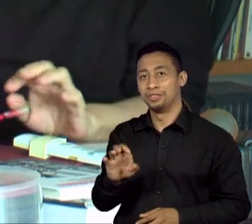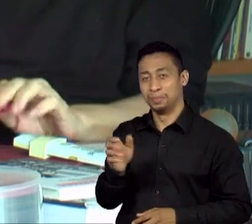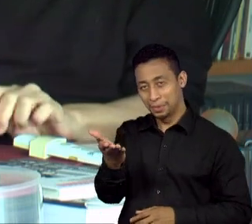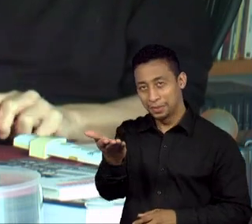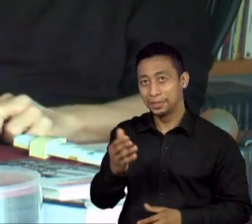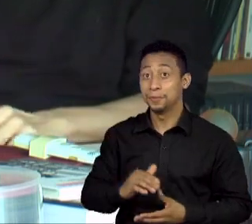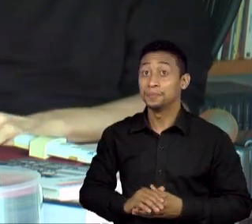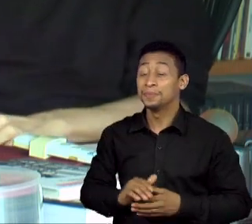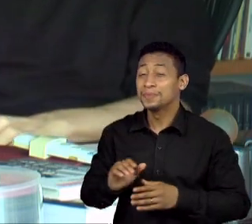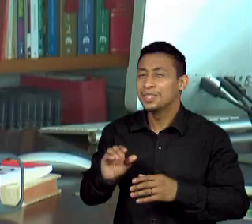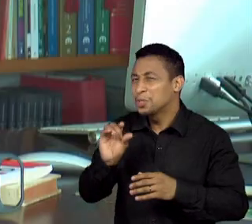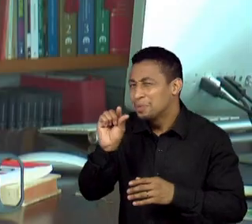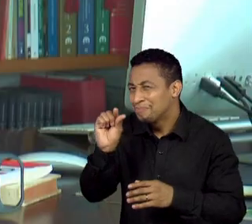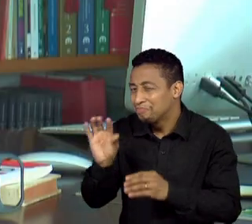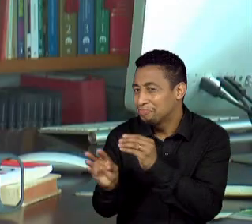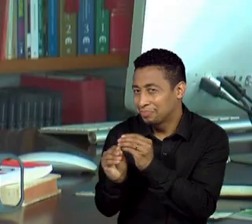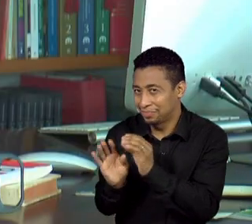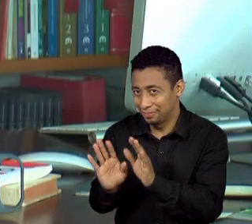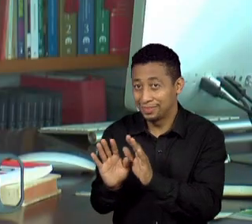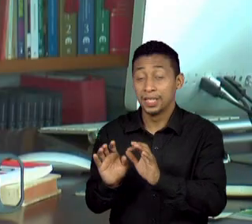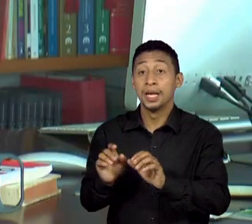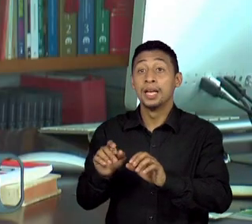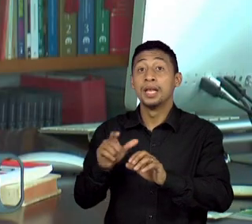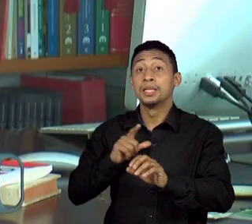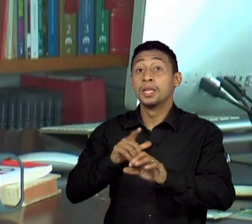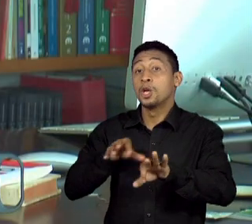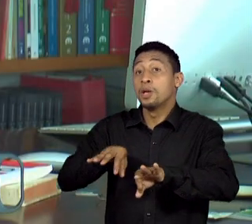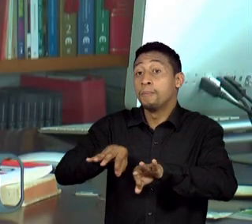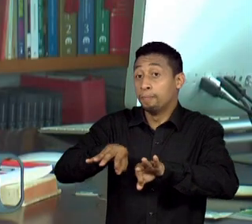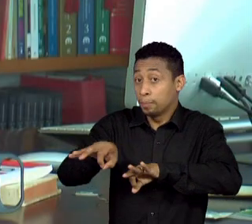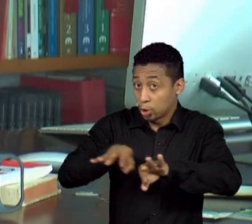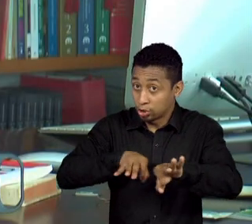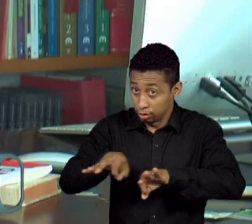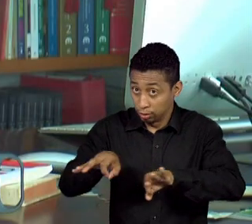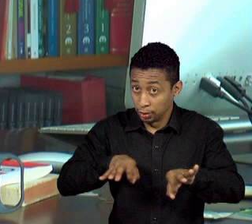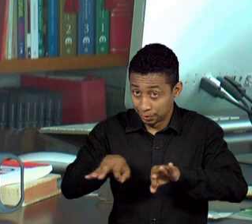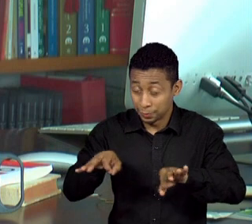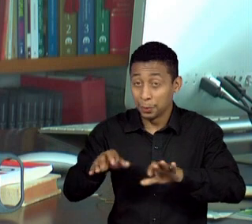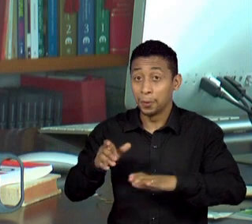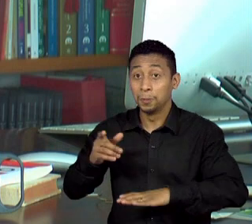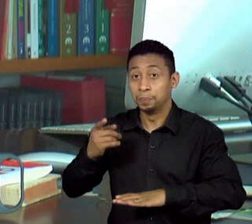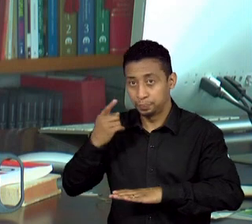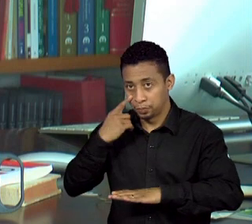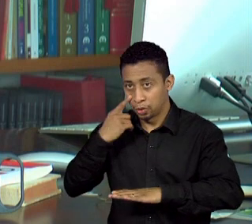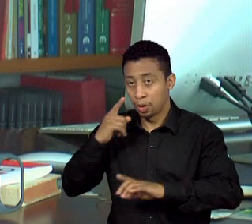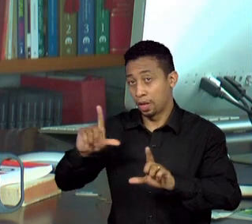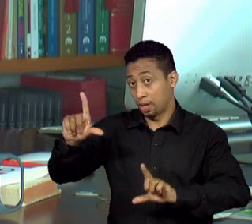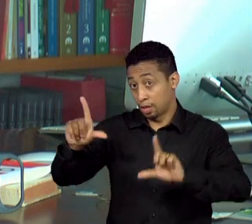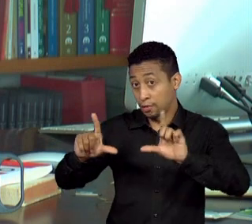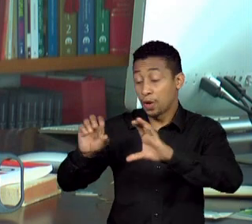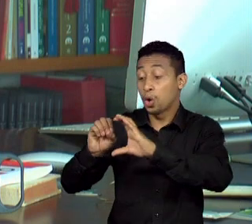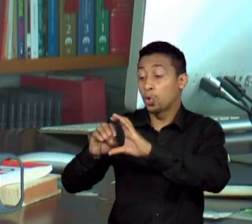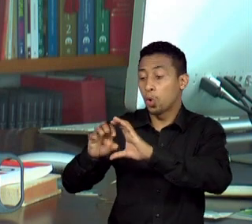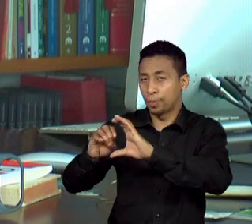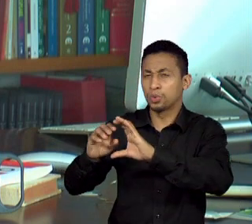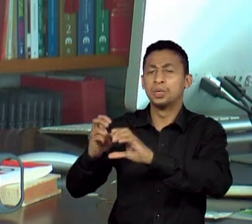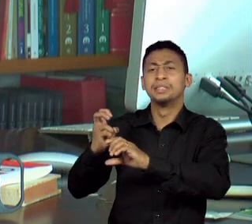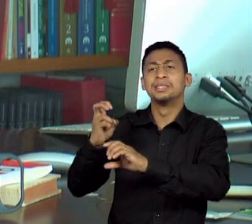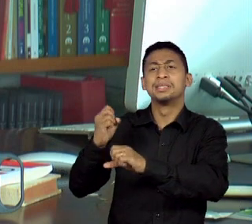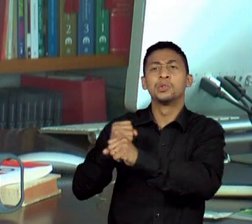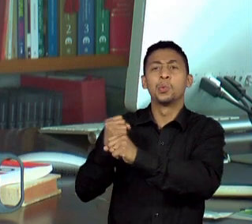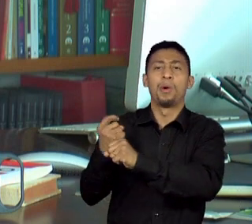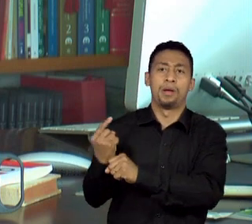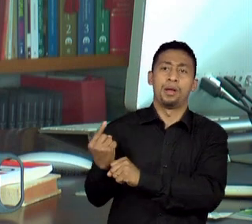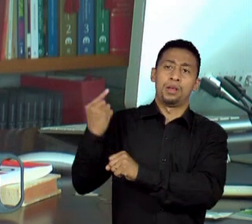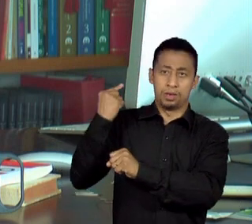coisinha. Existem projetos, assim... A Globo, há 5 anos já, tem o